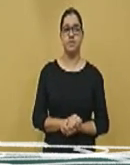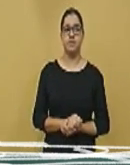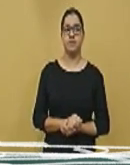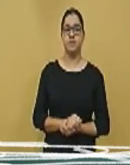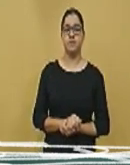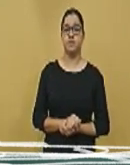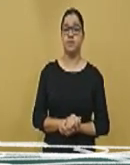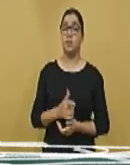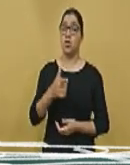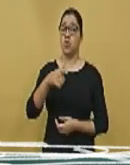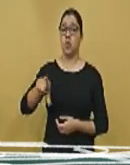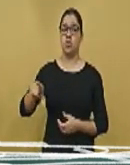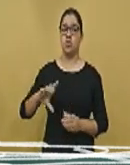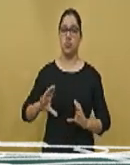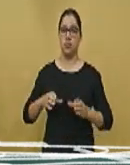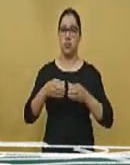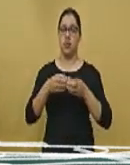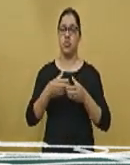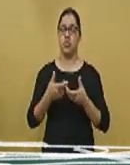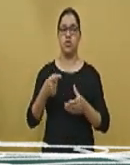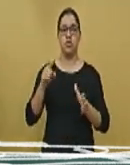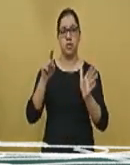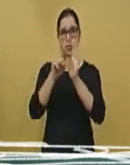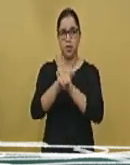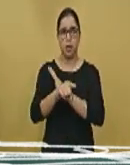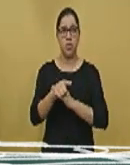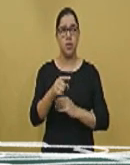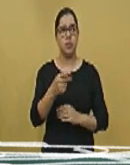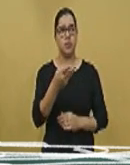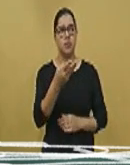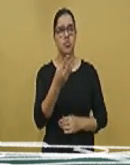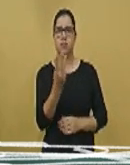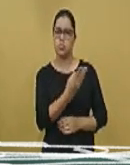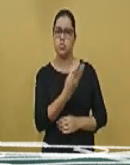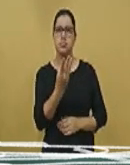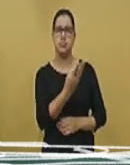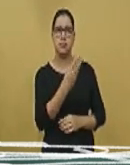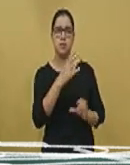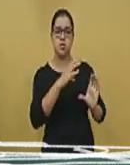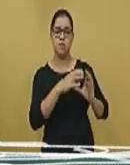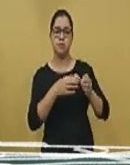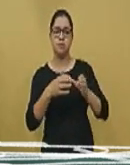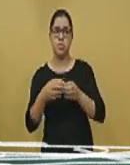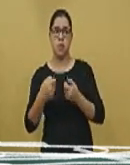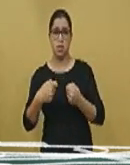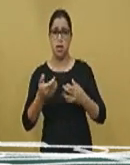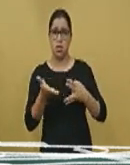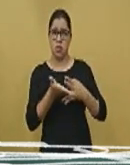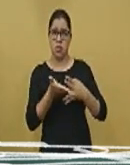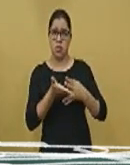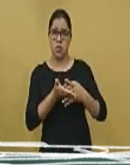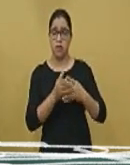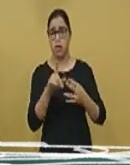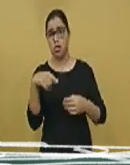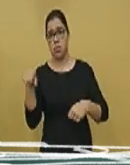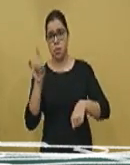Faremos mais uma rodada. Eu consulto a mesa se há necessidade de um intervalo. Preciso ir ao